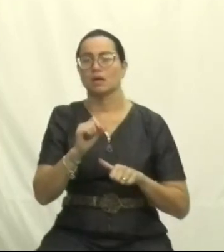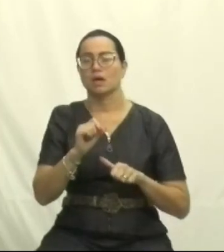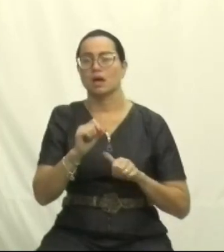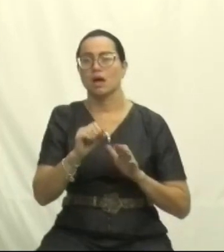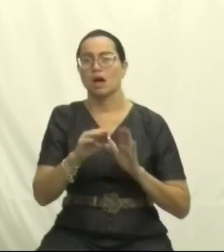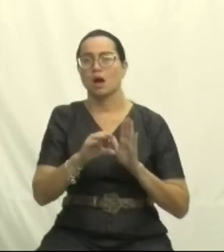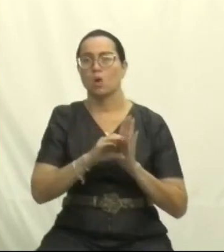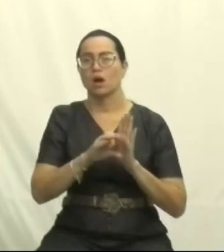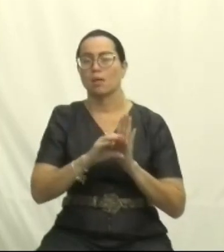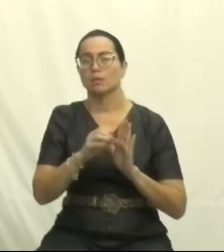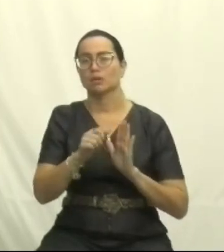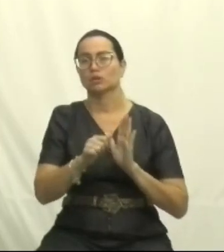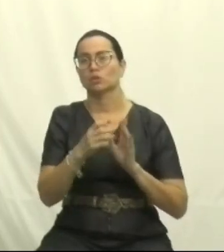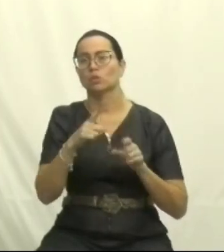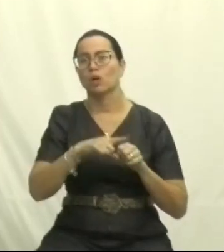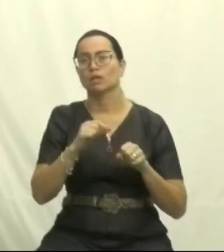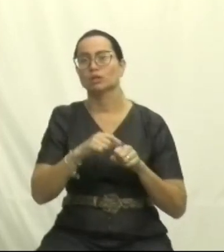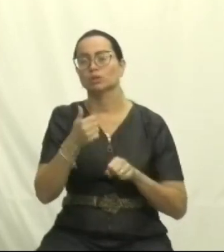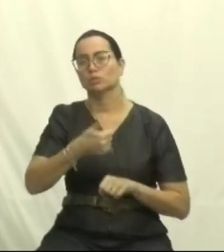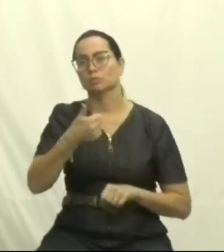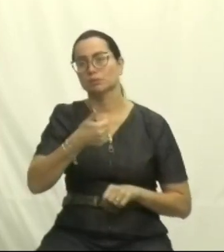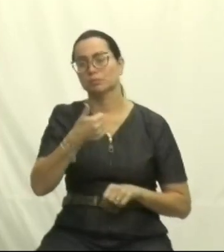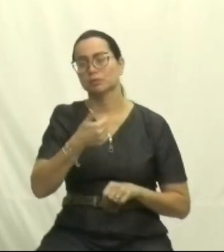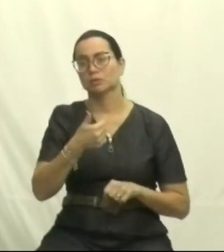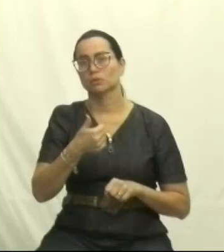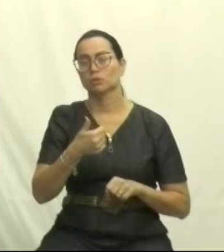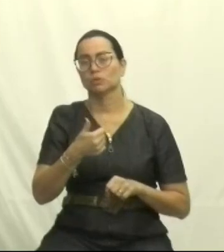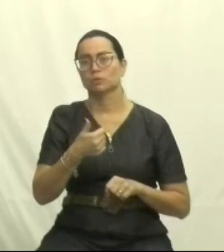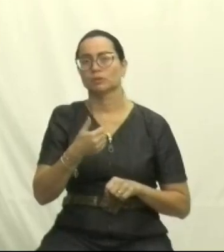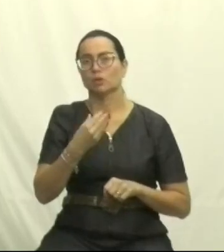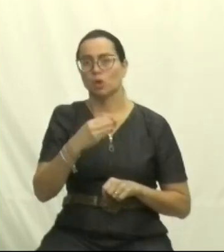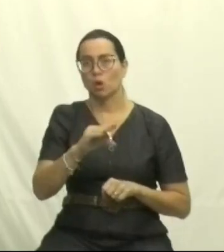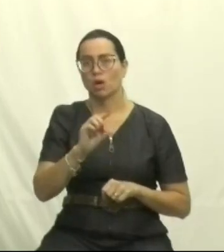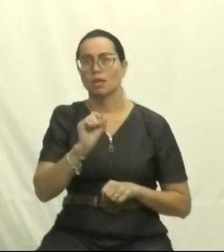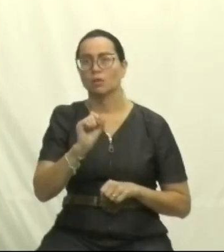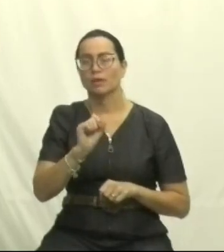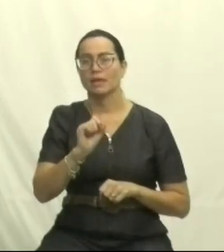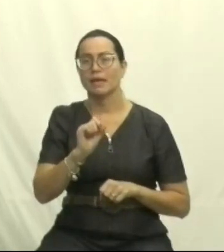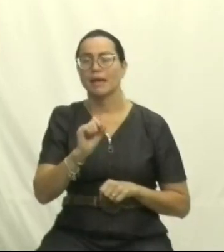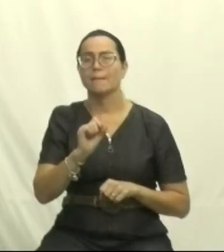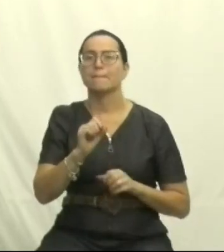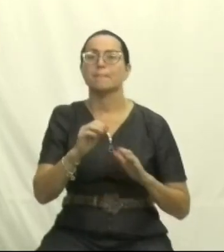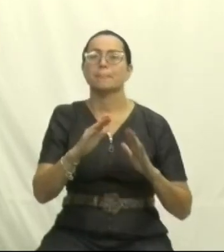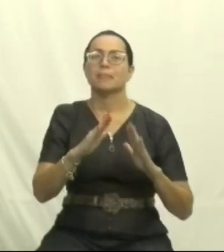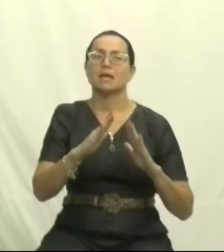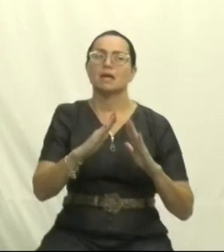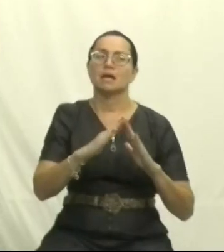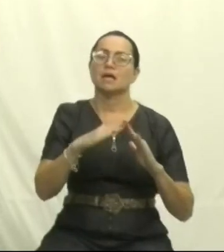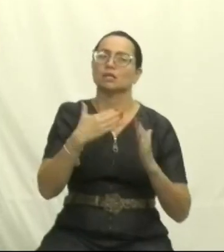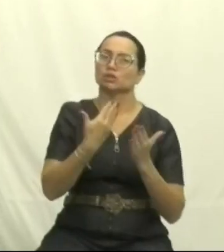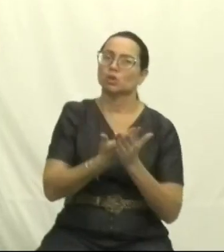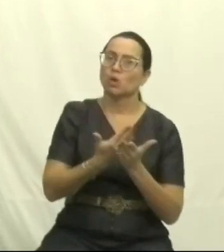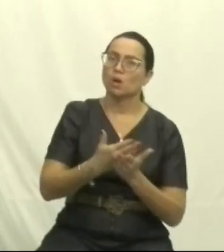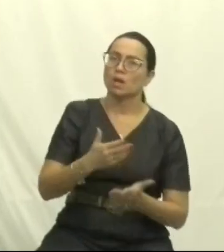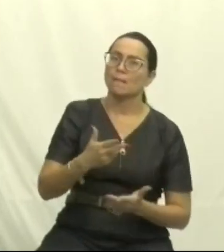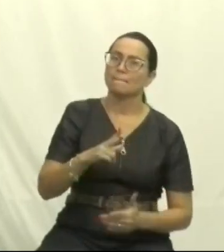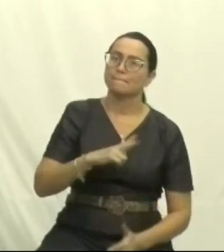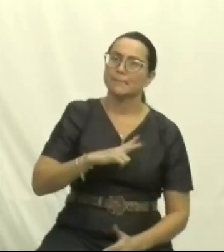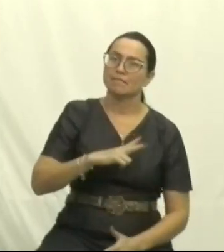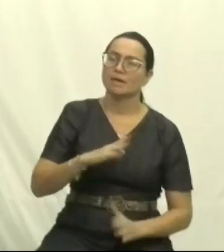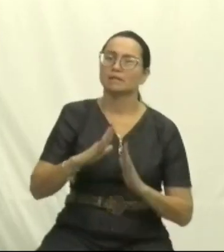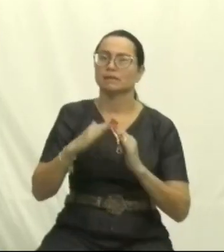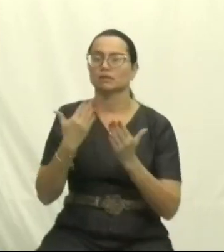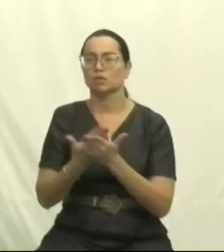artigo 1º, incluindo redes públicas e privadas. Comissão de Justiça e Redação opinou